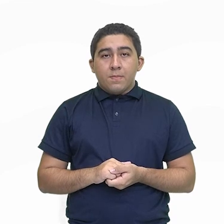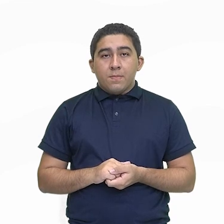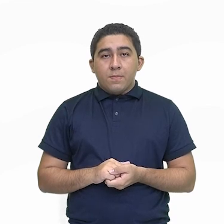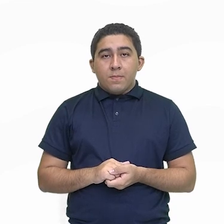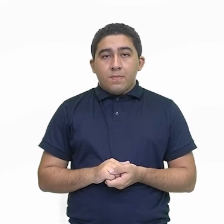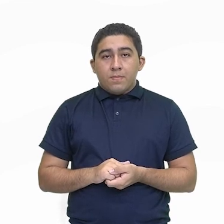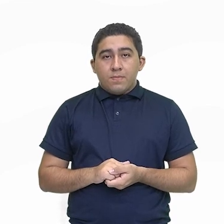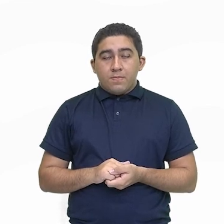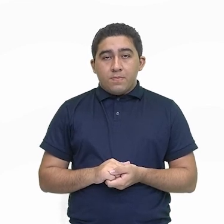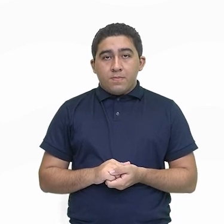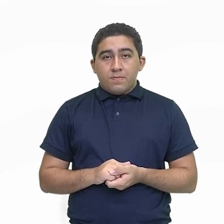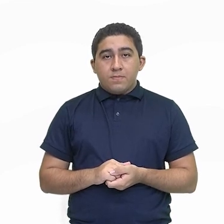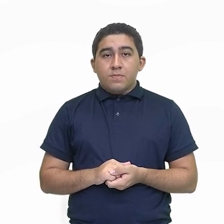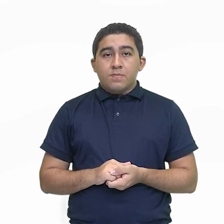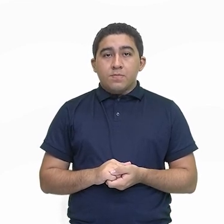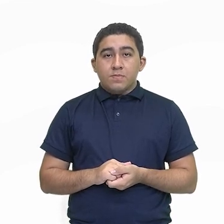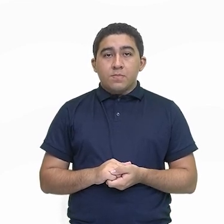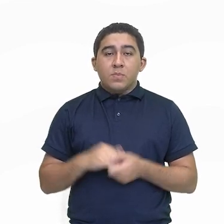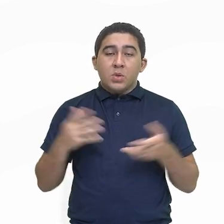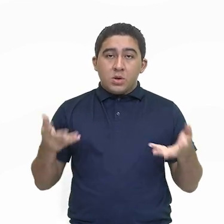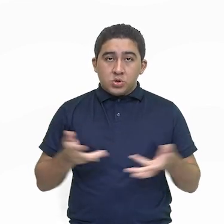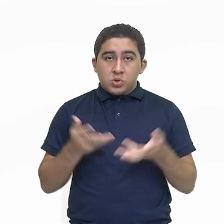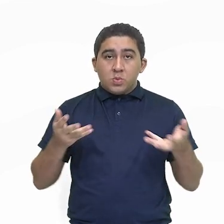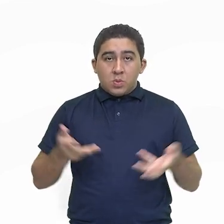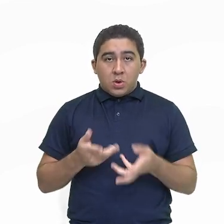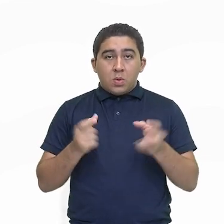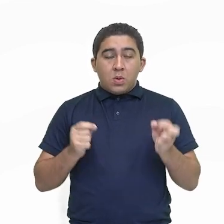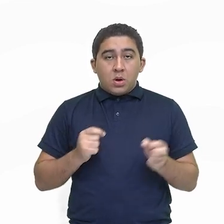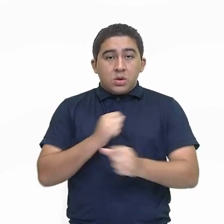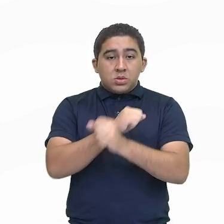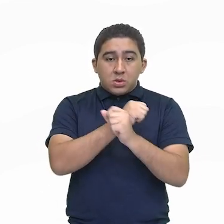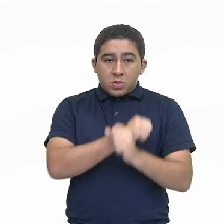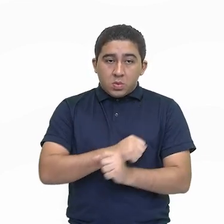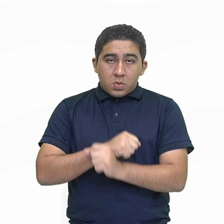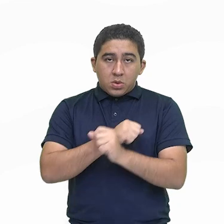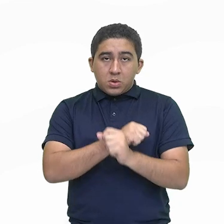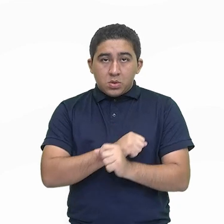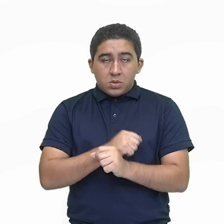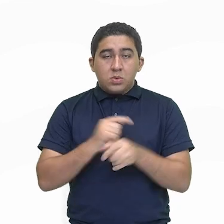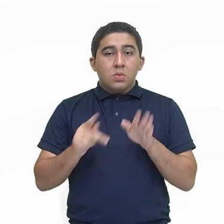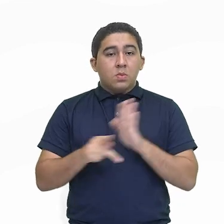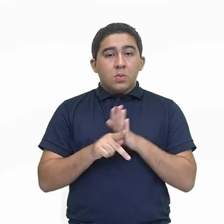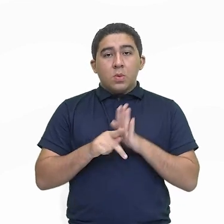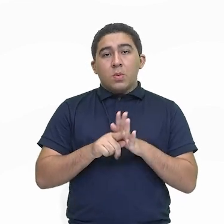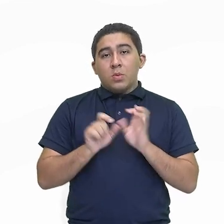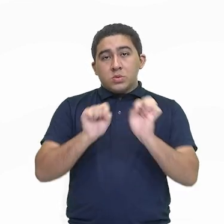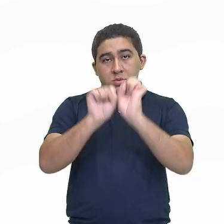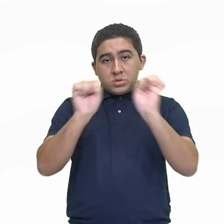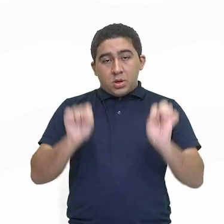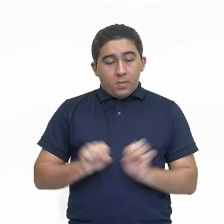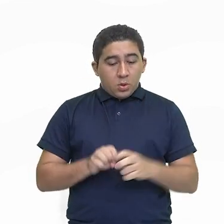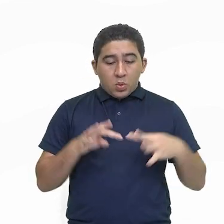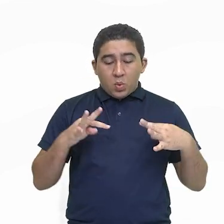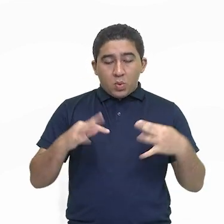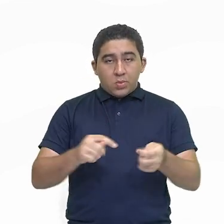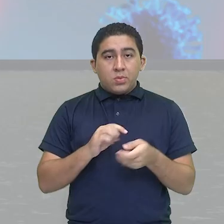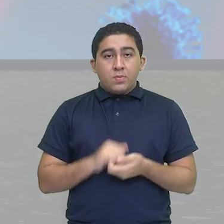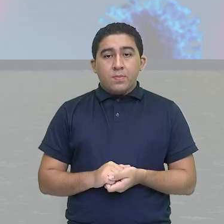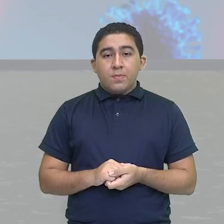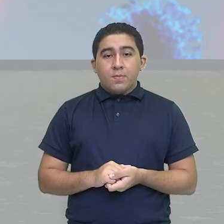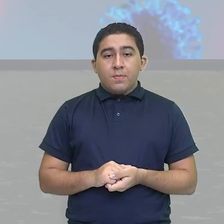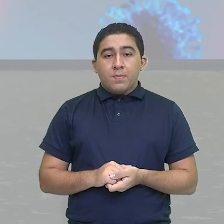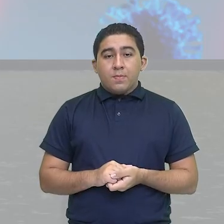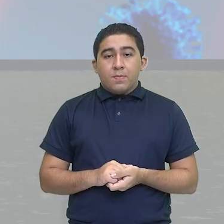estimular, né, a imunização atua nesse processo de estimular o sistema imune. De que forma